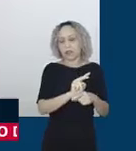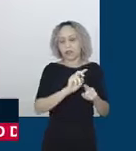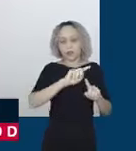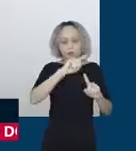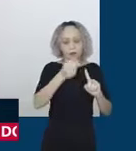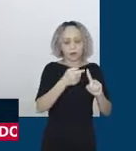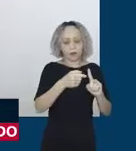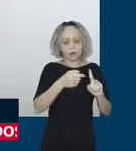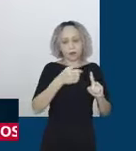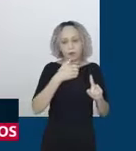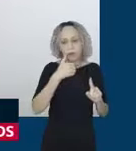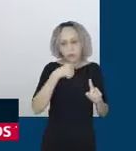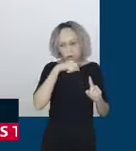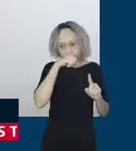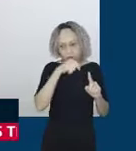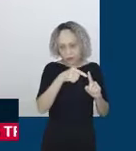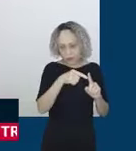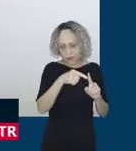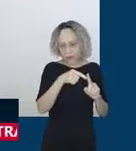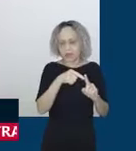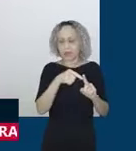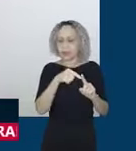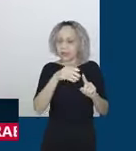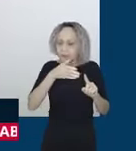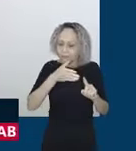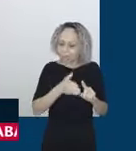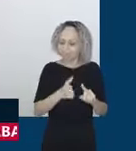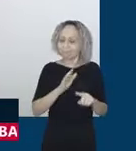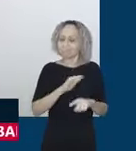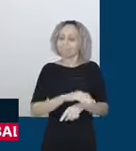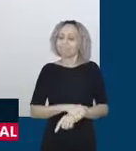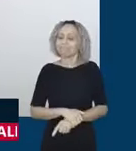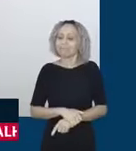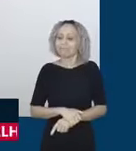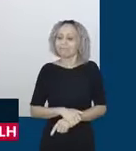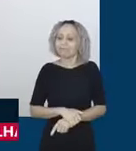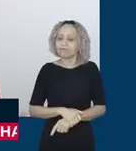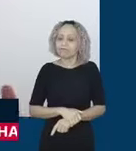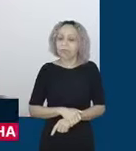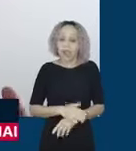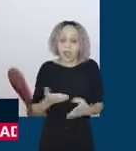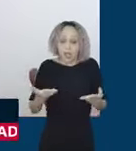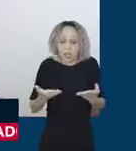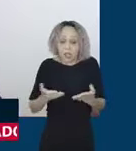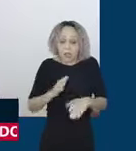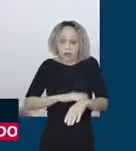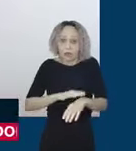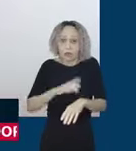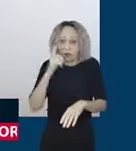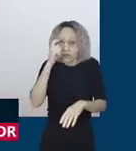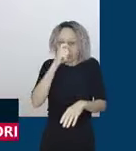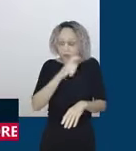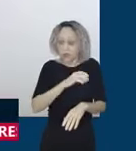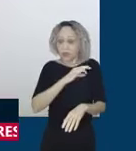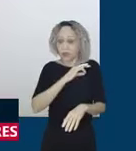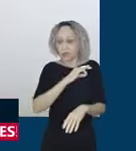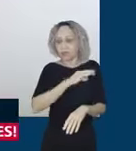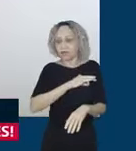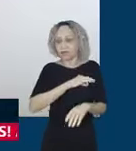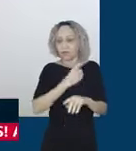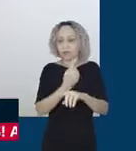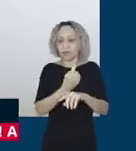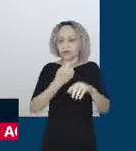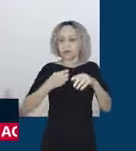É um socorro nesse momento tão difícil ainda, que nós estamos retomando, né,